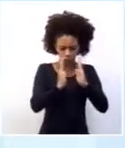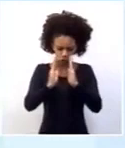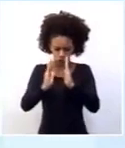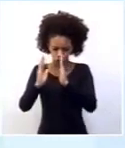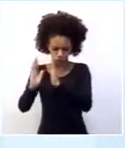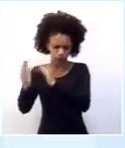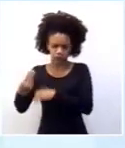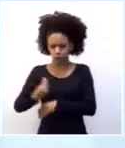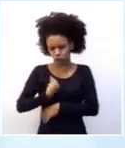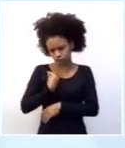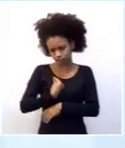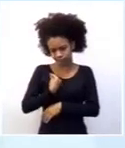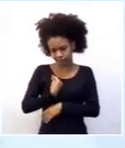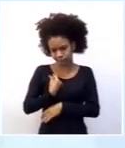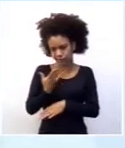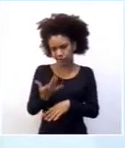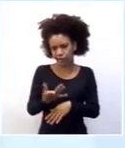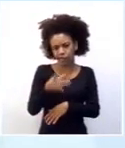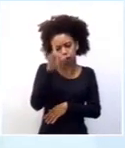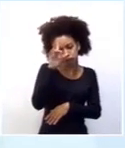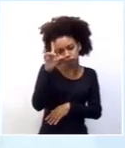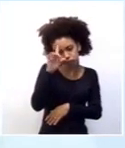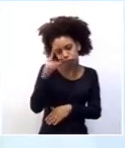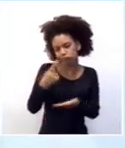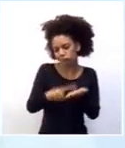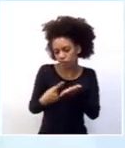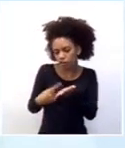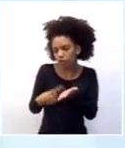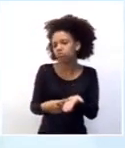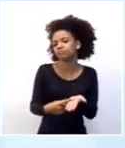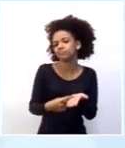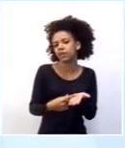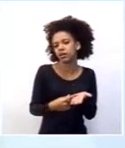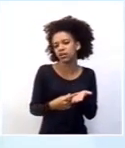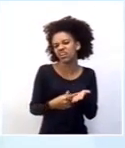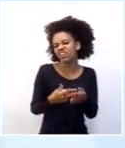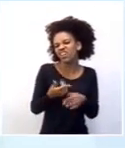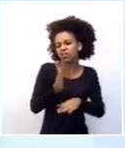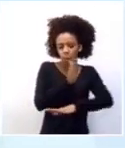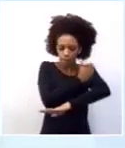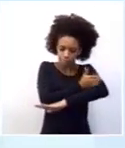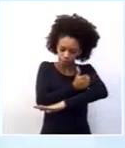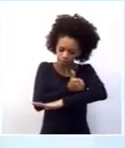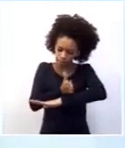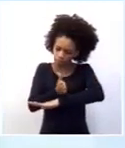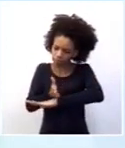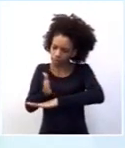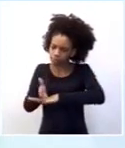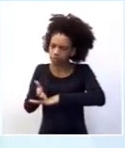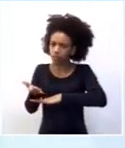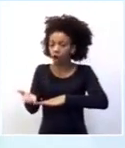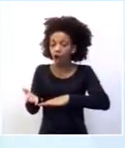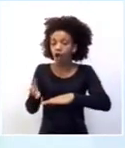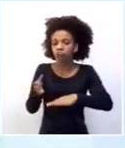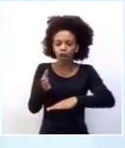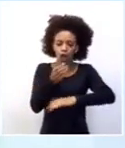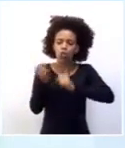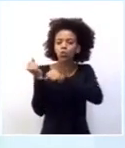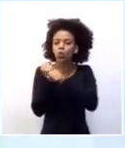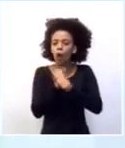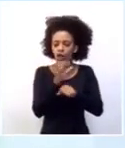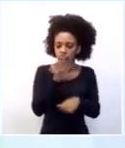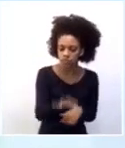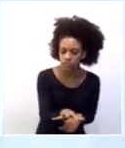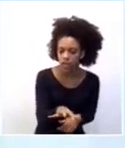tá? Essas datas elas seguem uma forma mais didática, não necessariamente é específico. Ó, chegou no ano tal, acabou